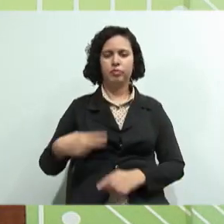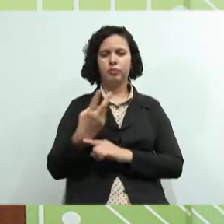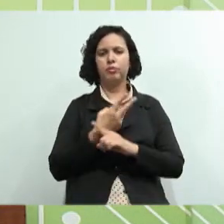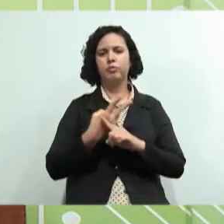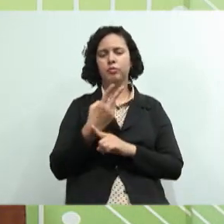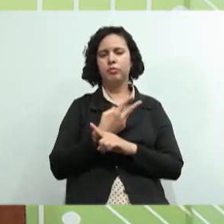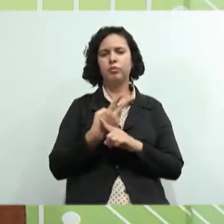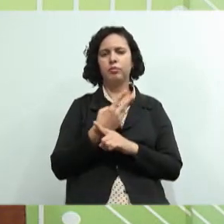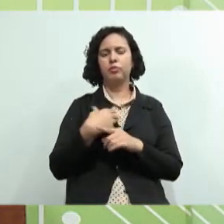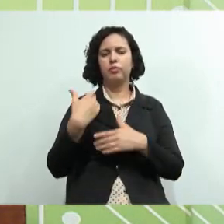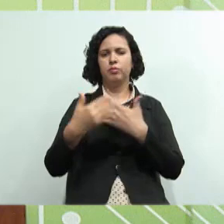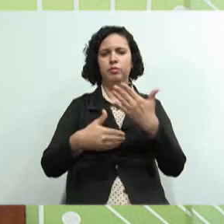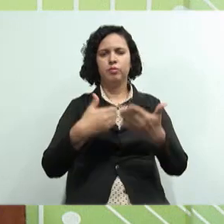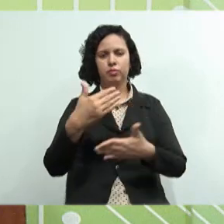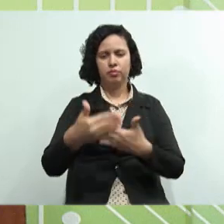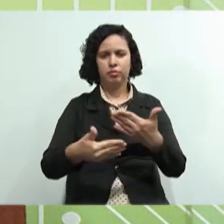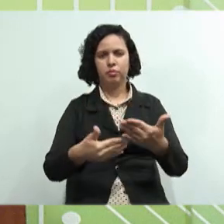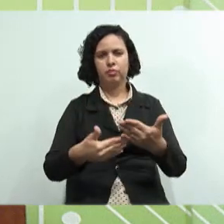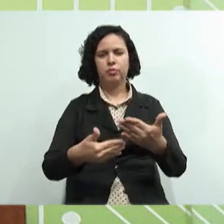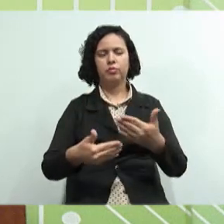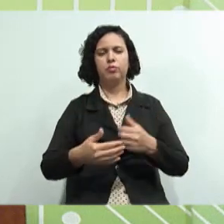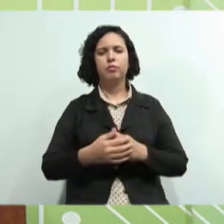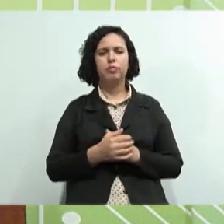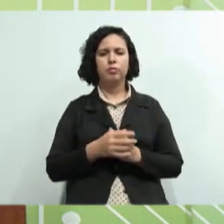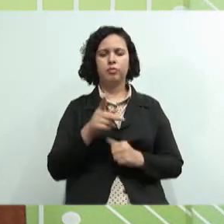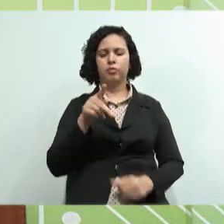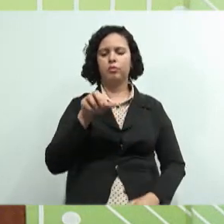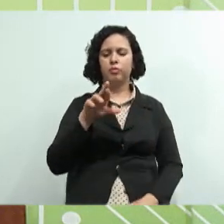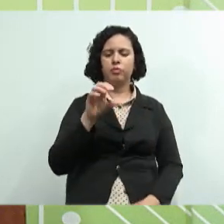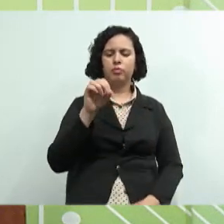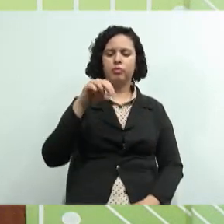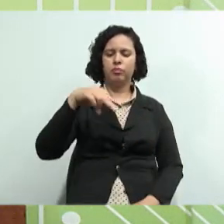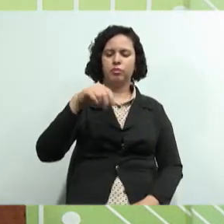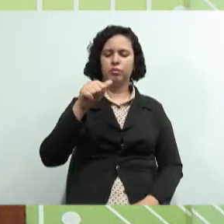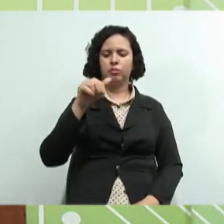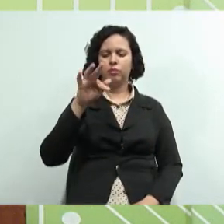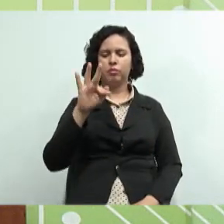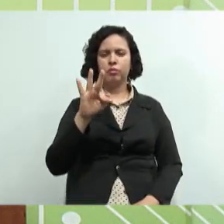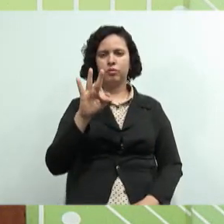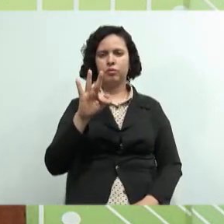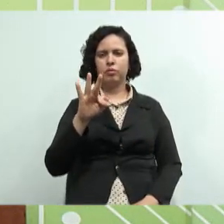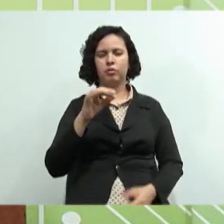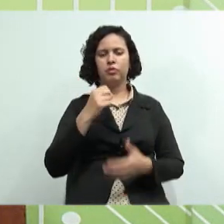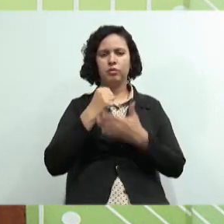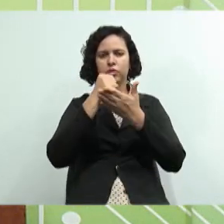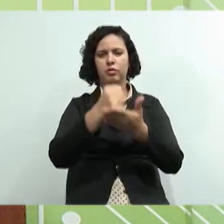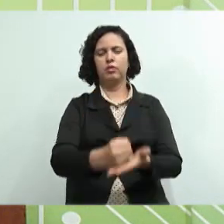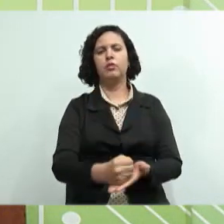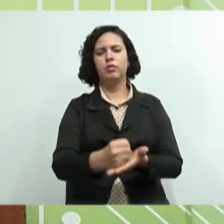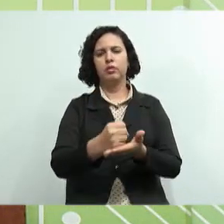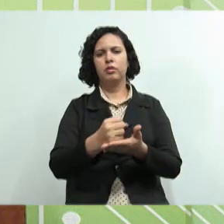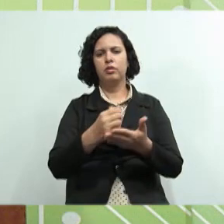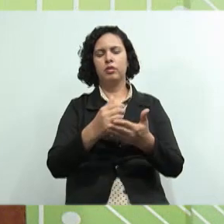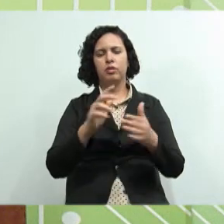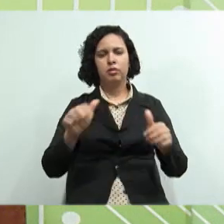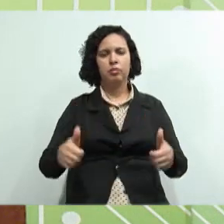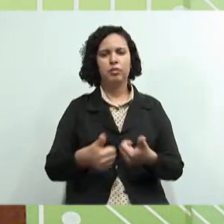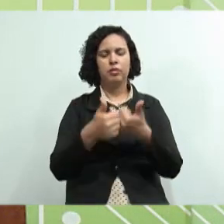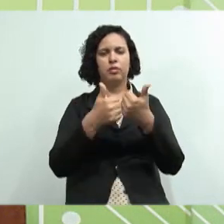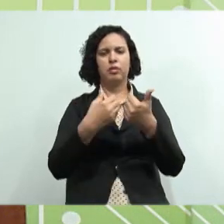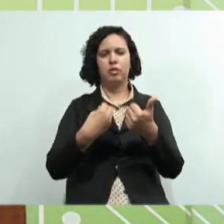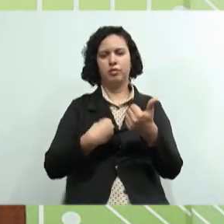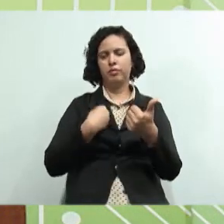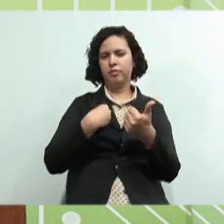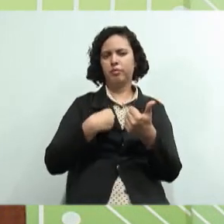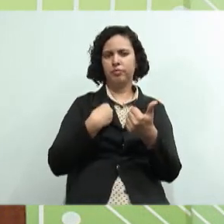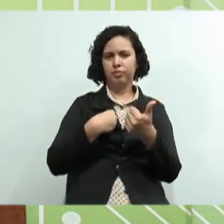sustentável. O PRONAF entra em cena e uma das principais ações que ele vai promover para melhorar a vida da agricultura familiar é essas estratégias